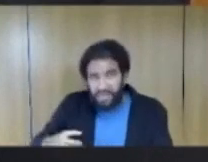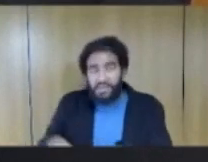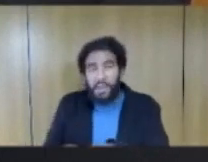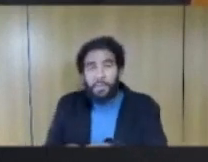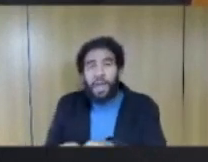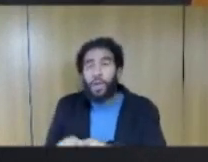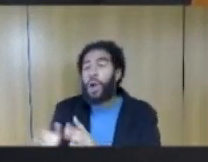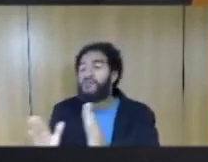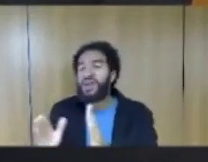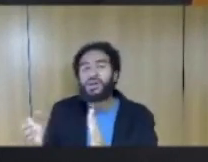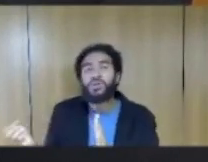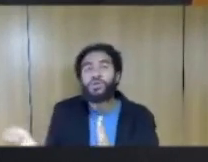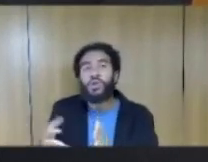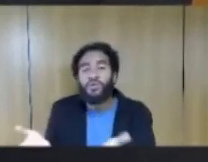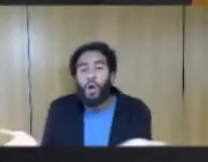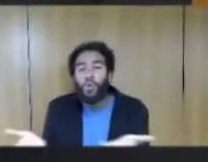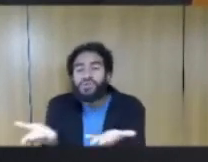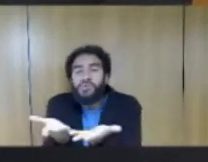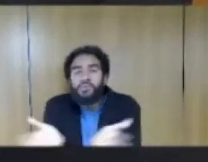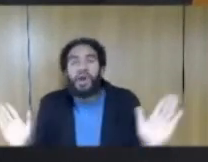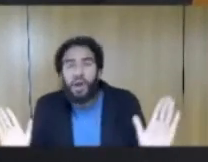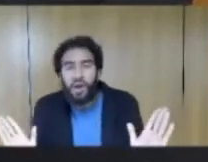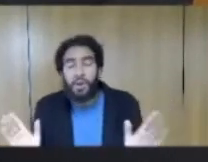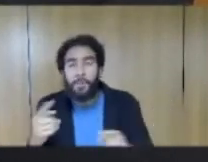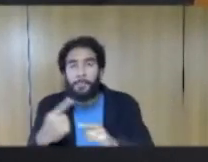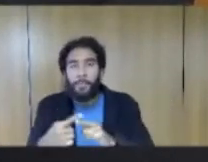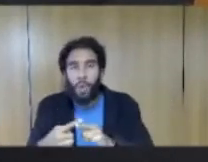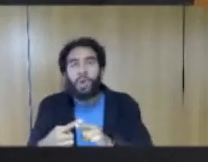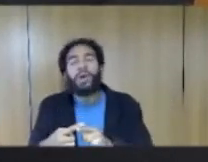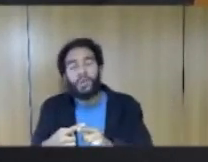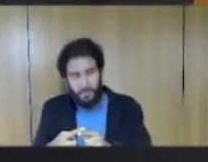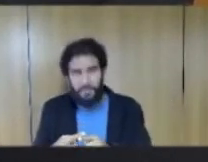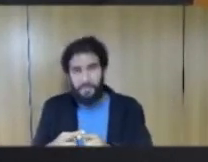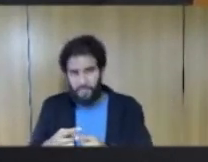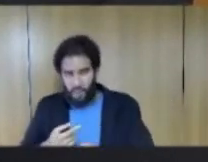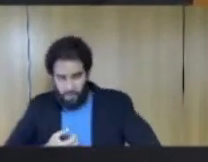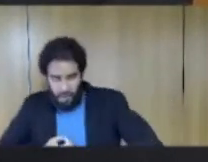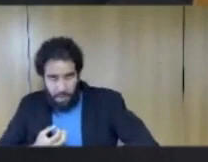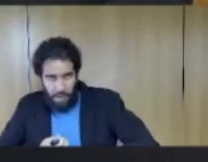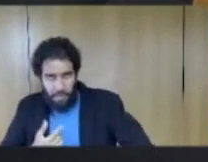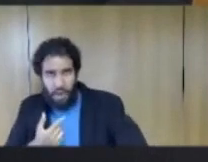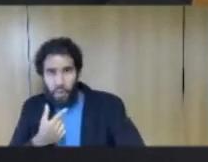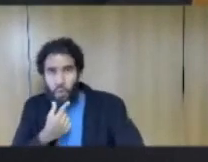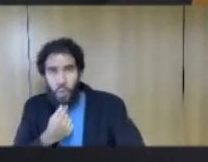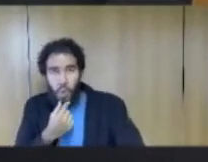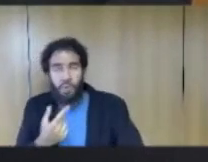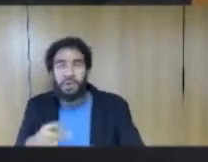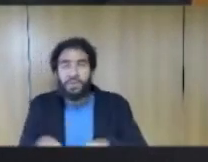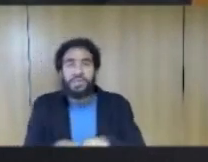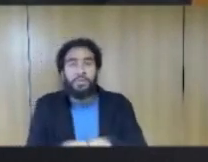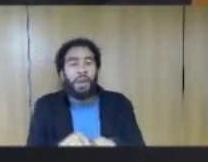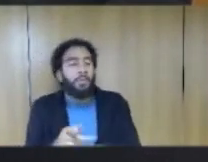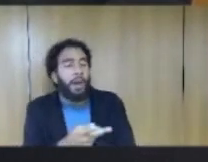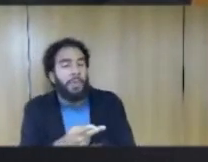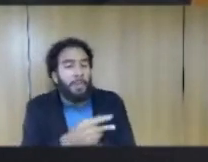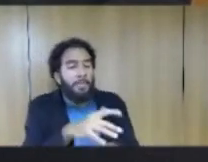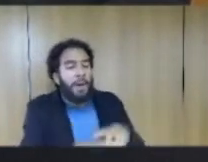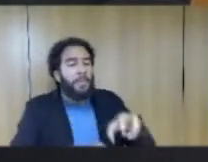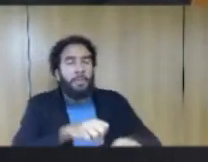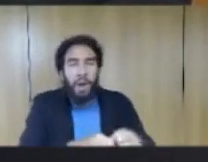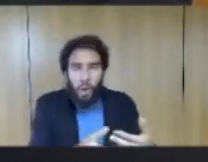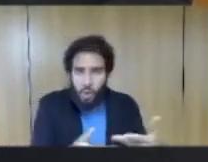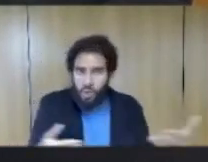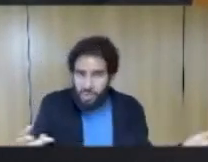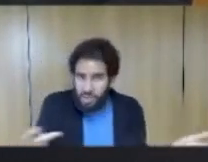em que evidentemente a derivação da delação premiada e das buscas e apreensões hoje realizadas